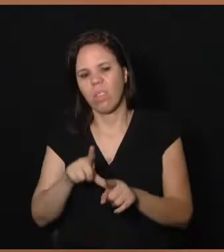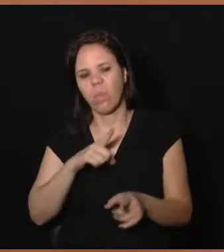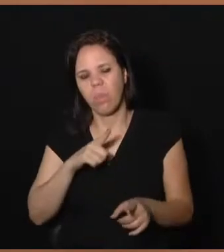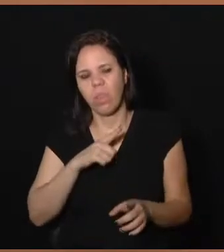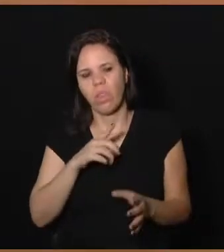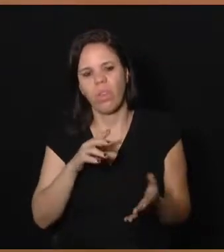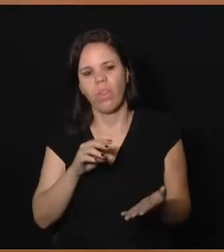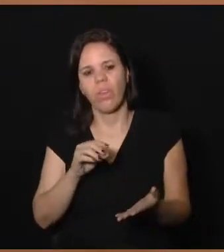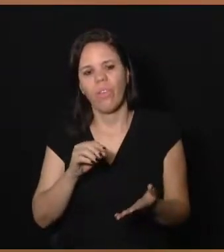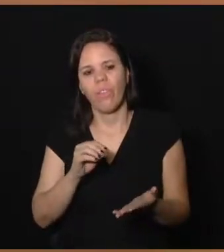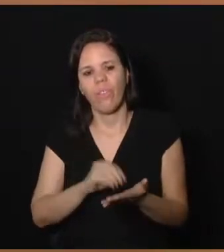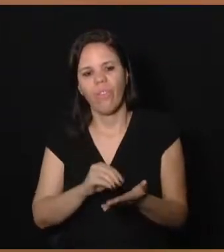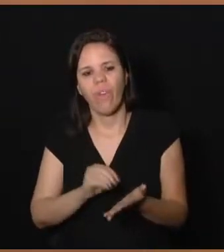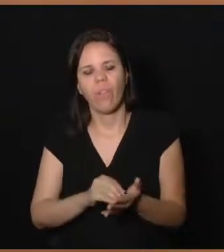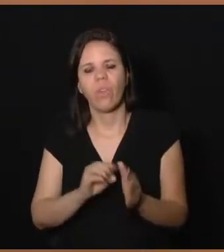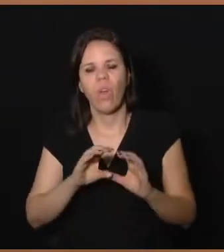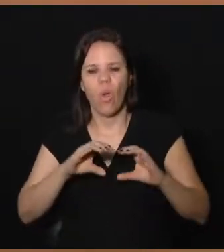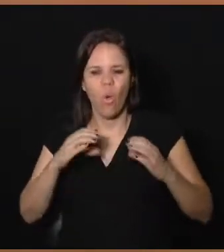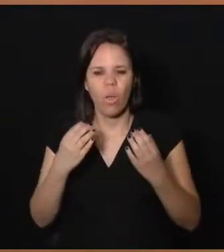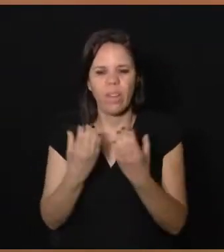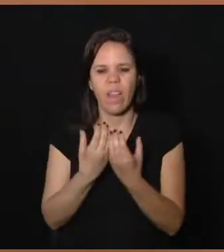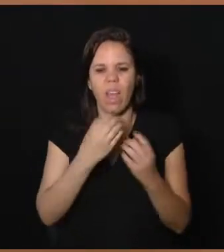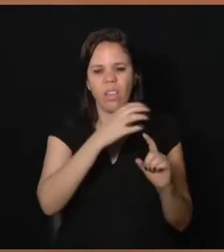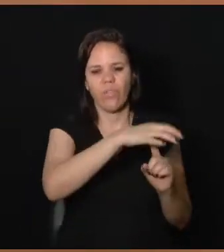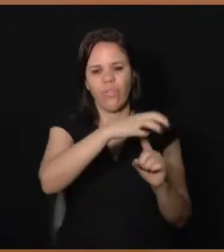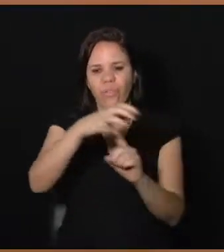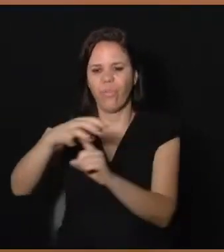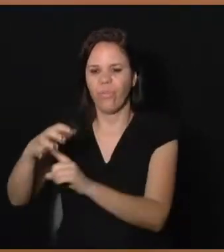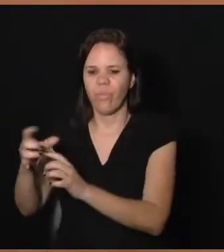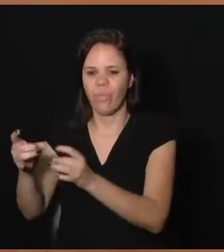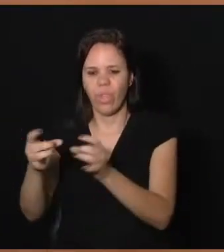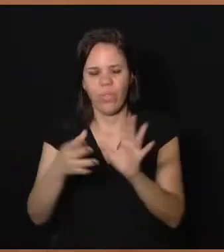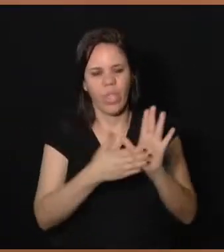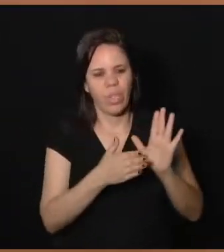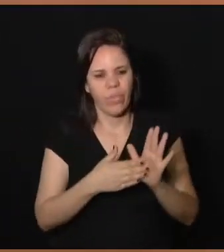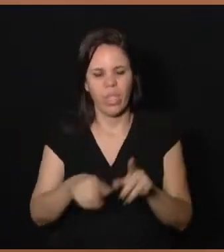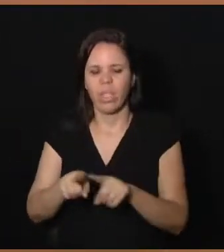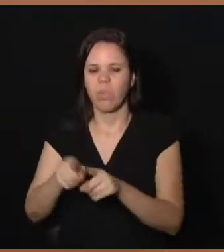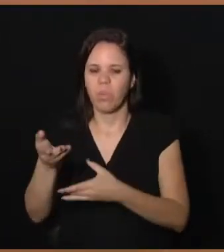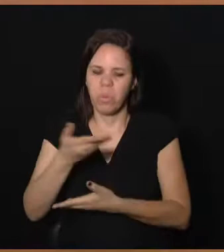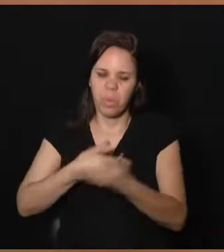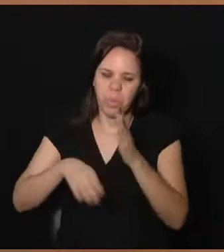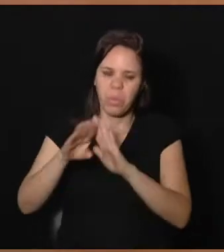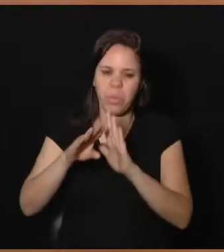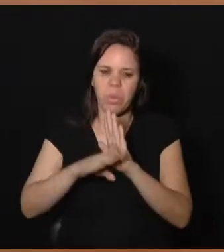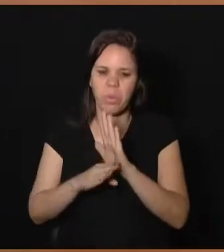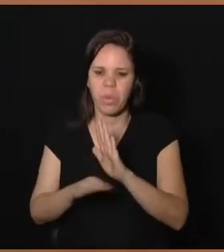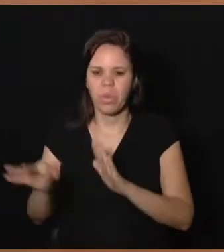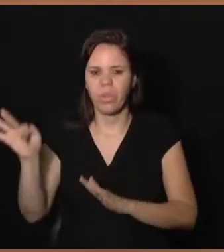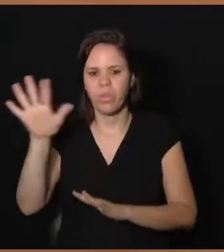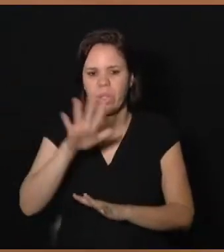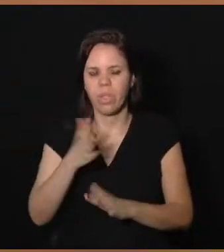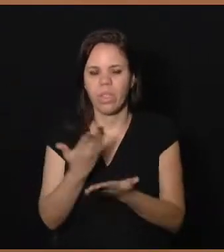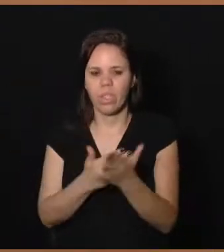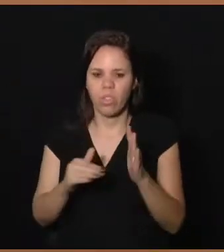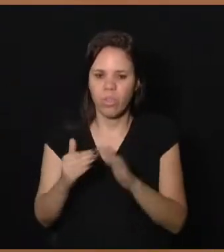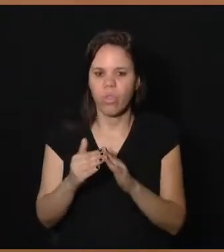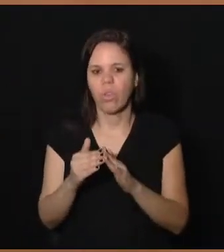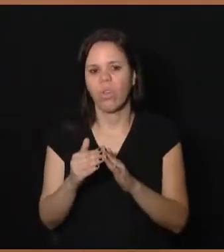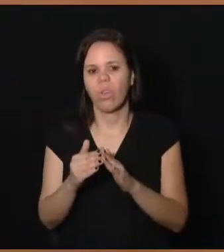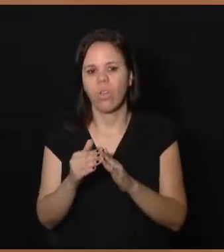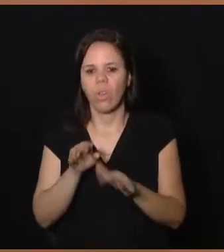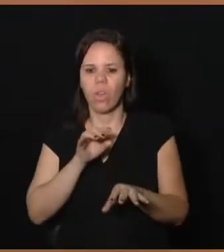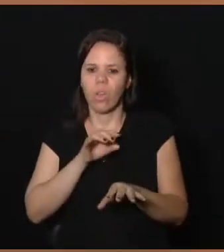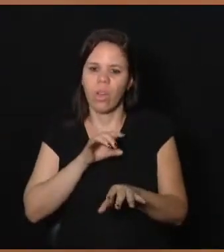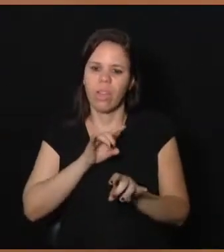feiras, né, congressos, programas de interação com as universidades, né, as escolas técnicas, cursos de